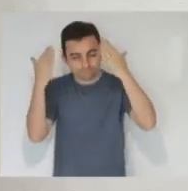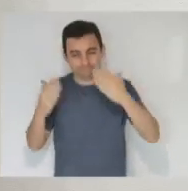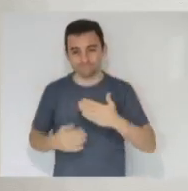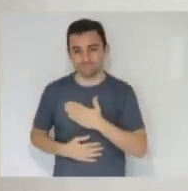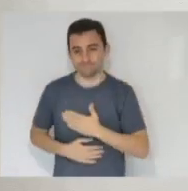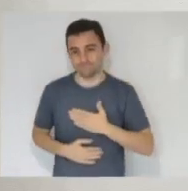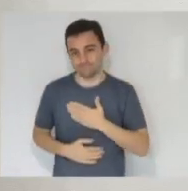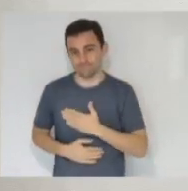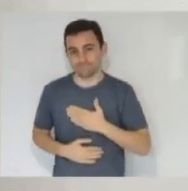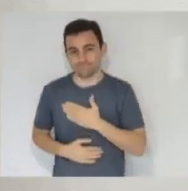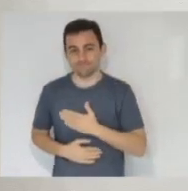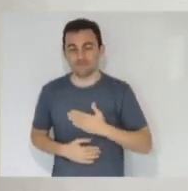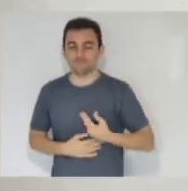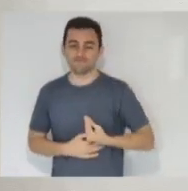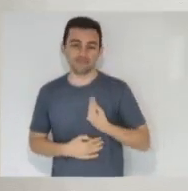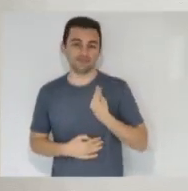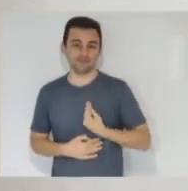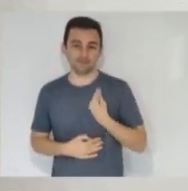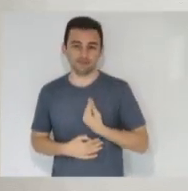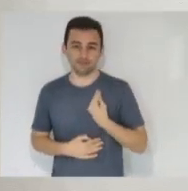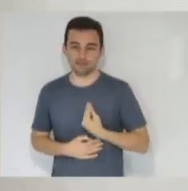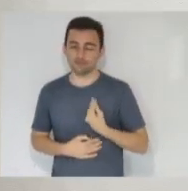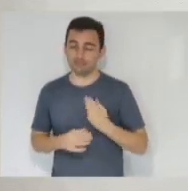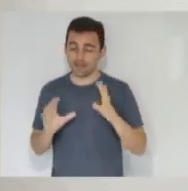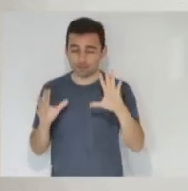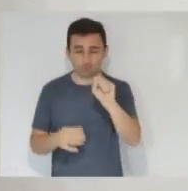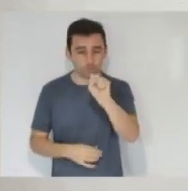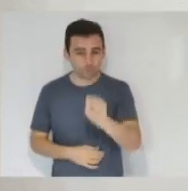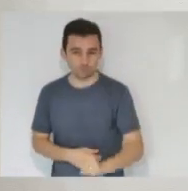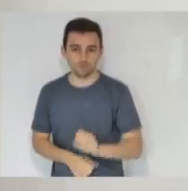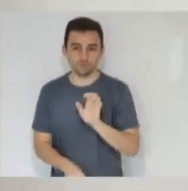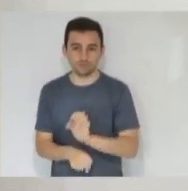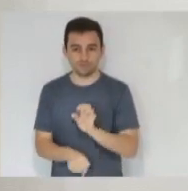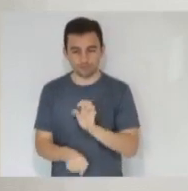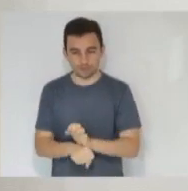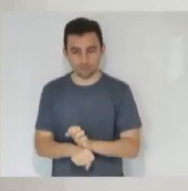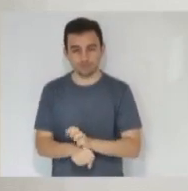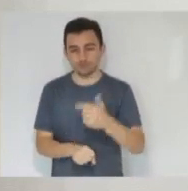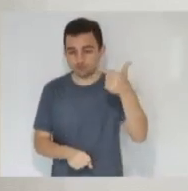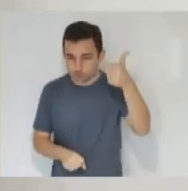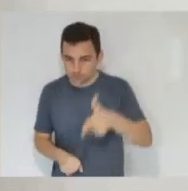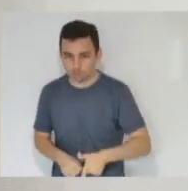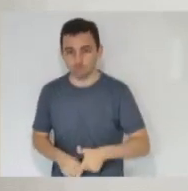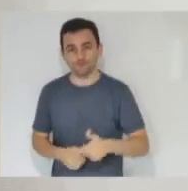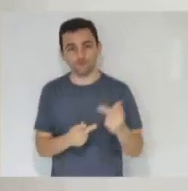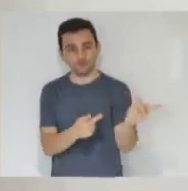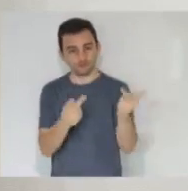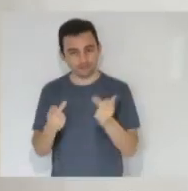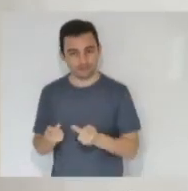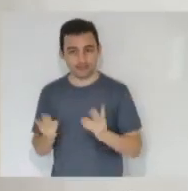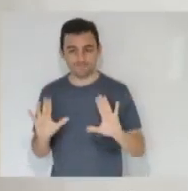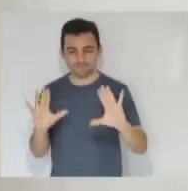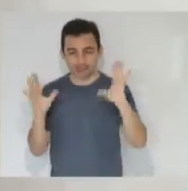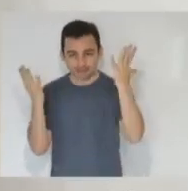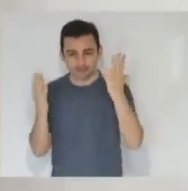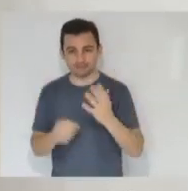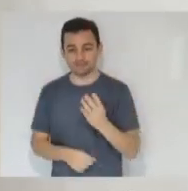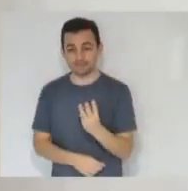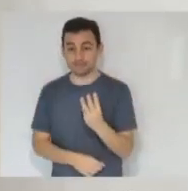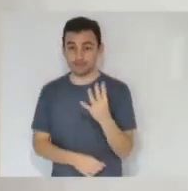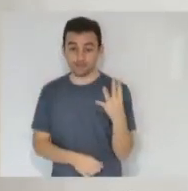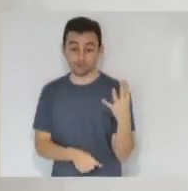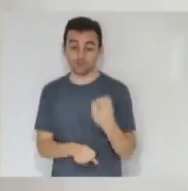sempre está presente também nos eventos do Sul do Estado, e reforçar o convite que essa festa, que já tem 34 anos de